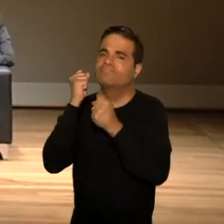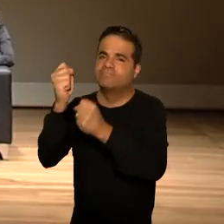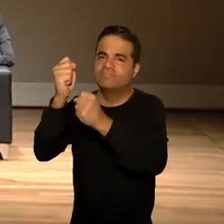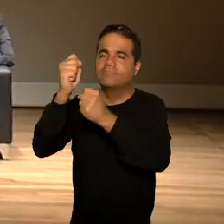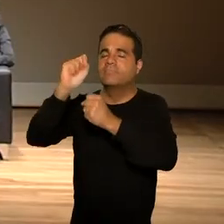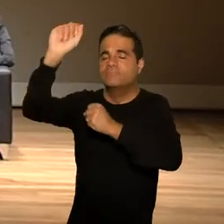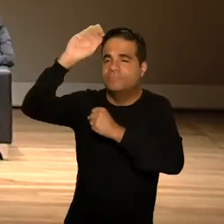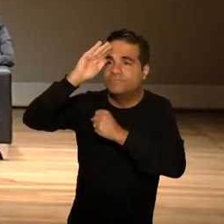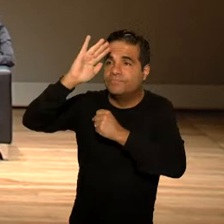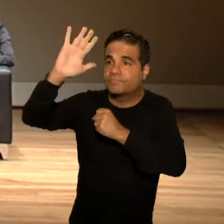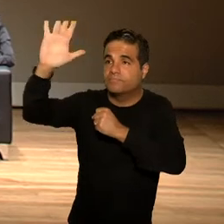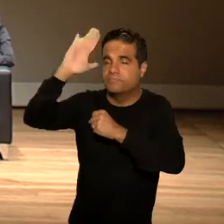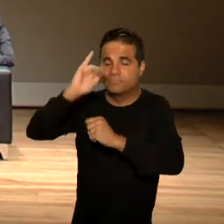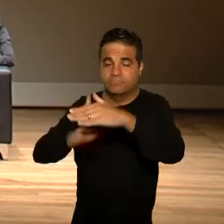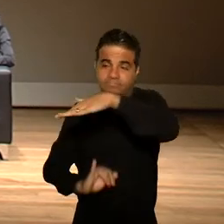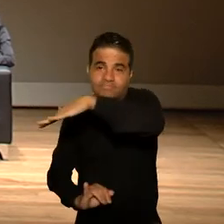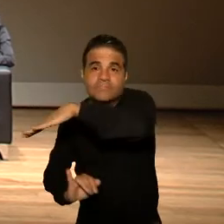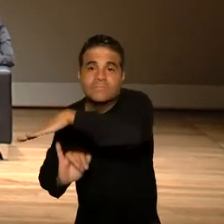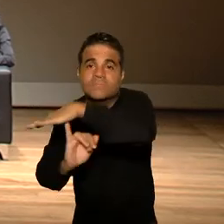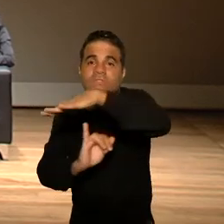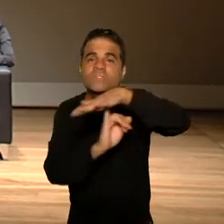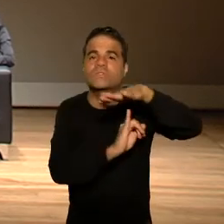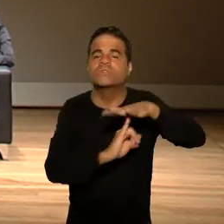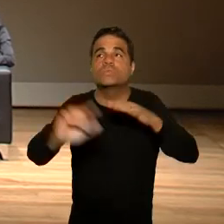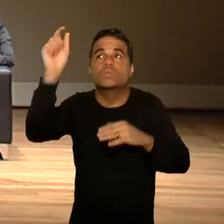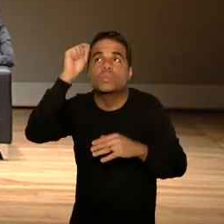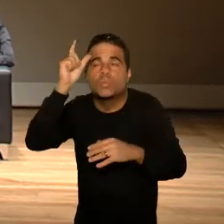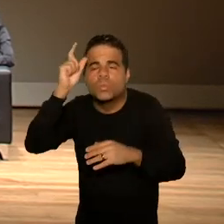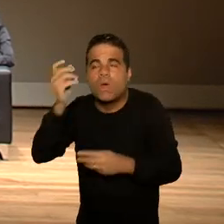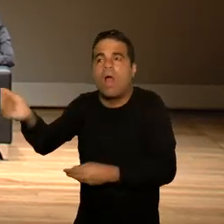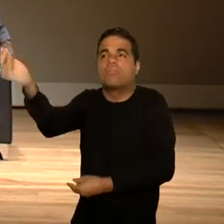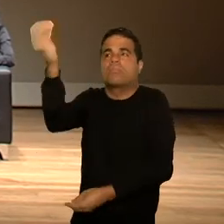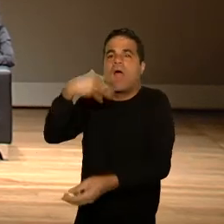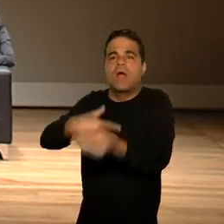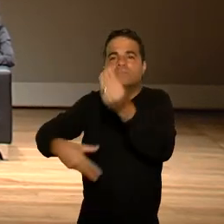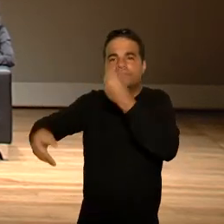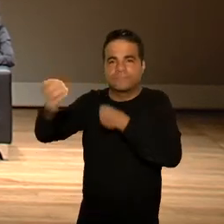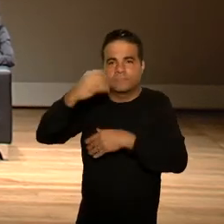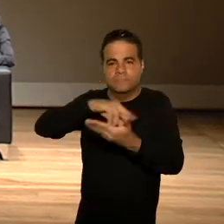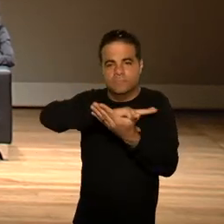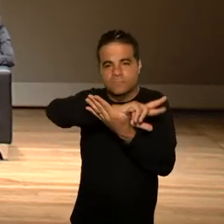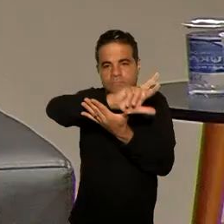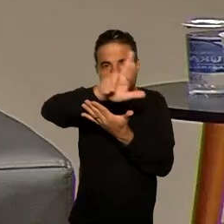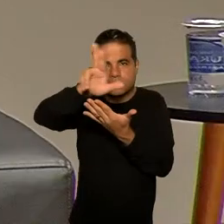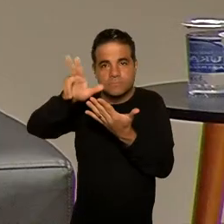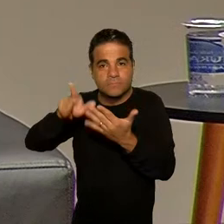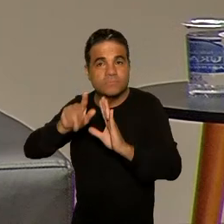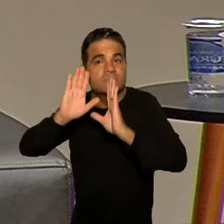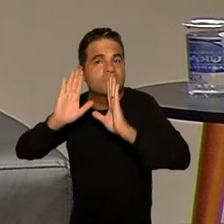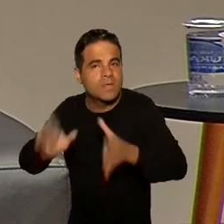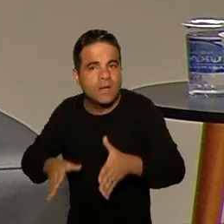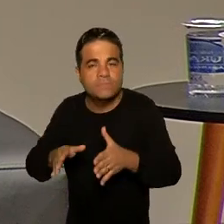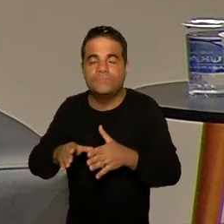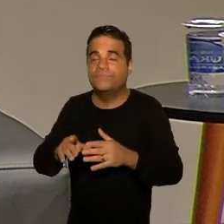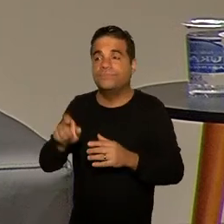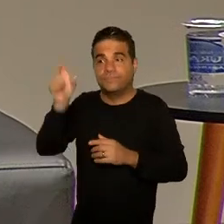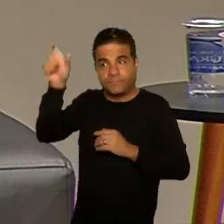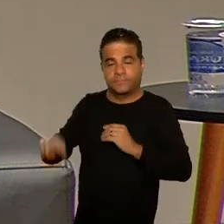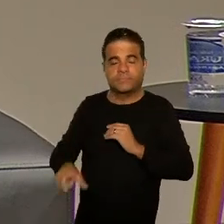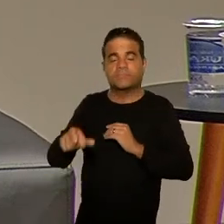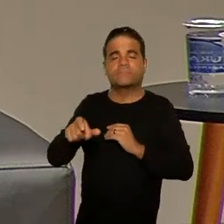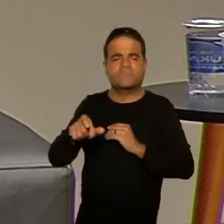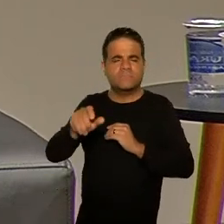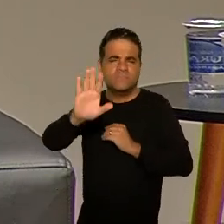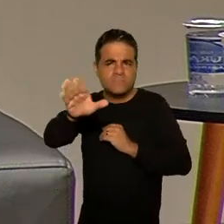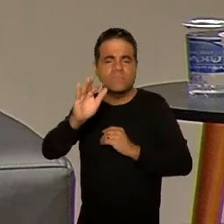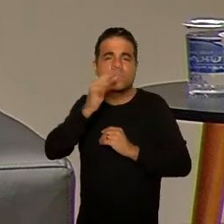a ser pensada por uma instituição cultural no sentido de trazer à tona esses aspectos é